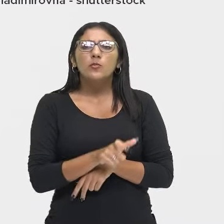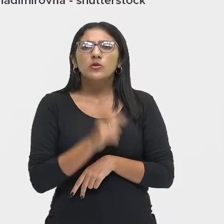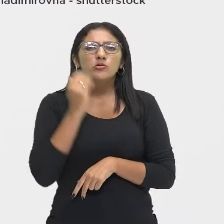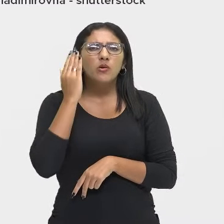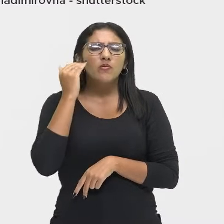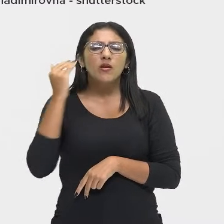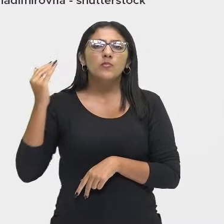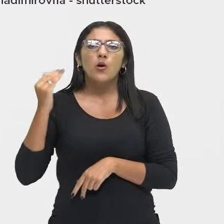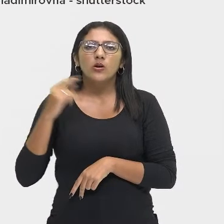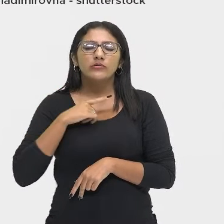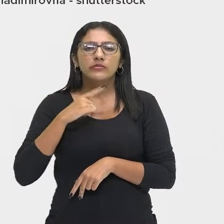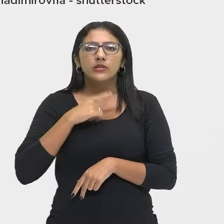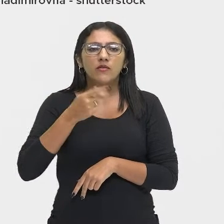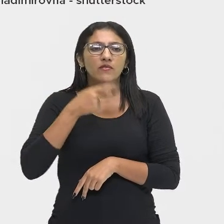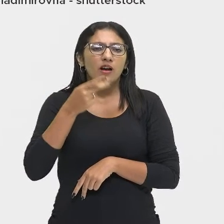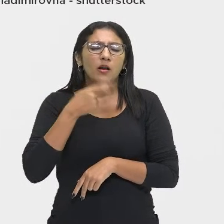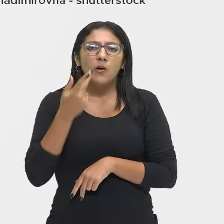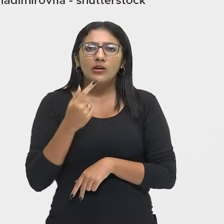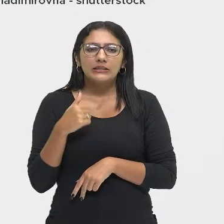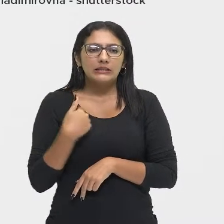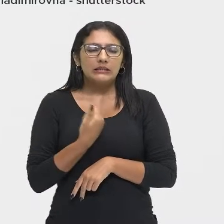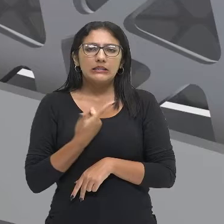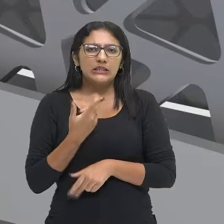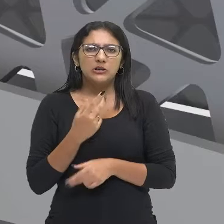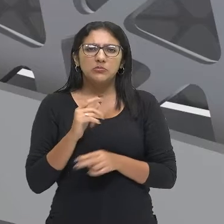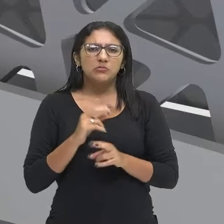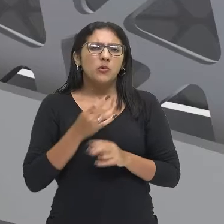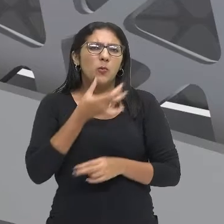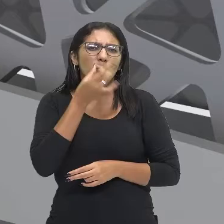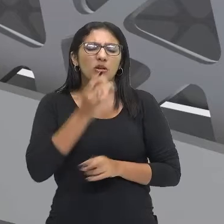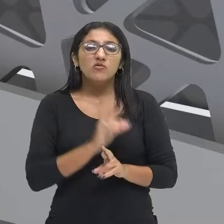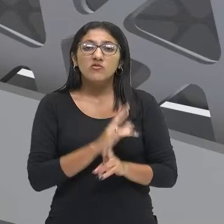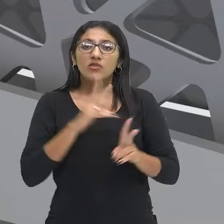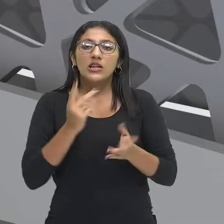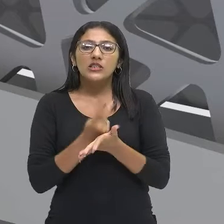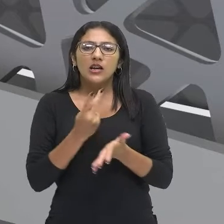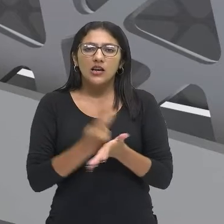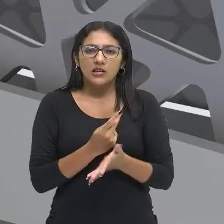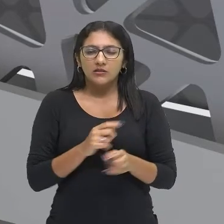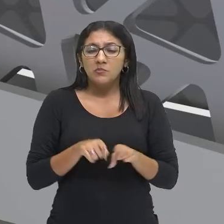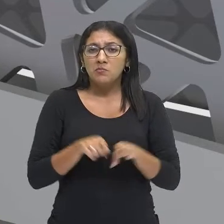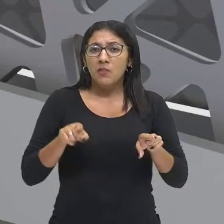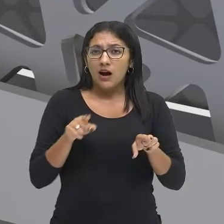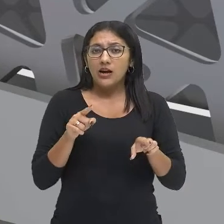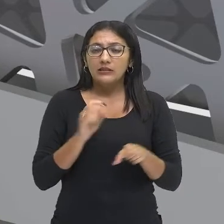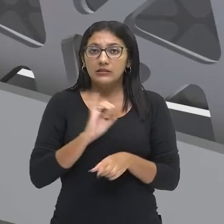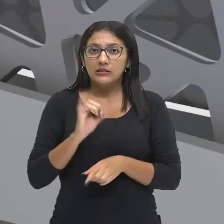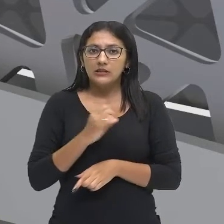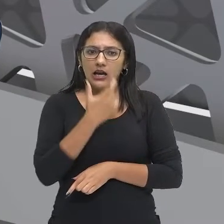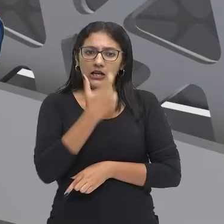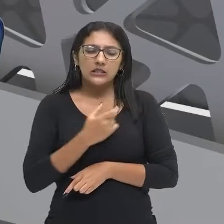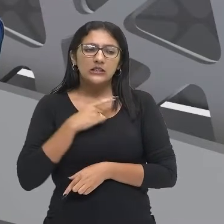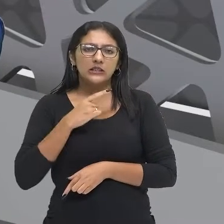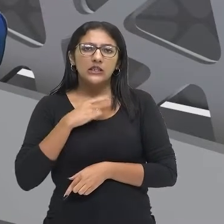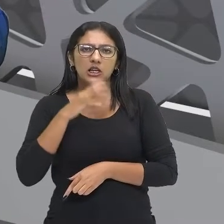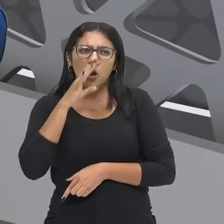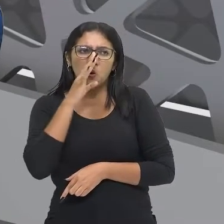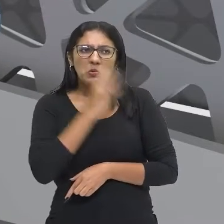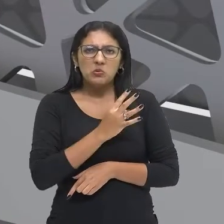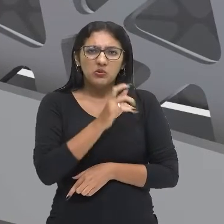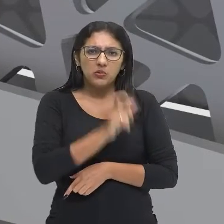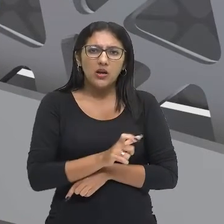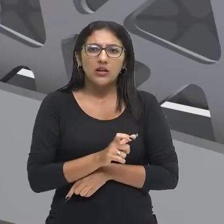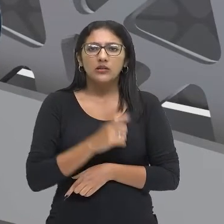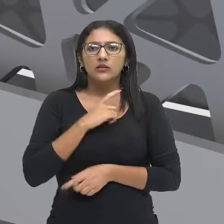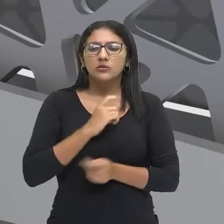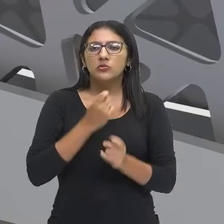que falou alguma coisa que nós não aprovamos. Só que o fato de nós estarmos cancelando essa pessoa, nós podemos